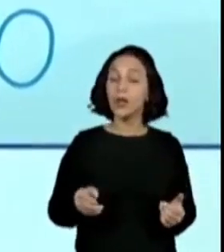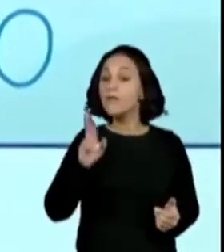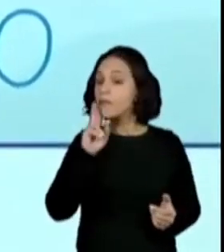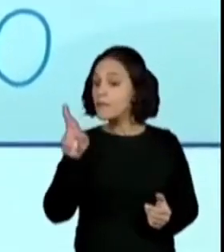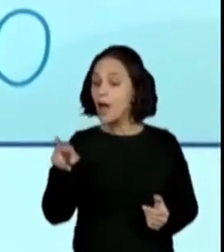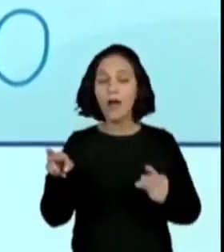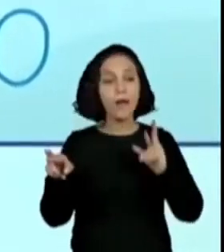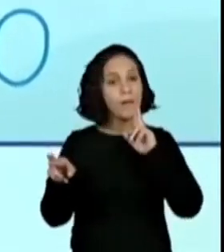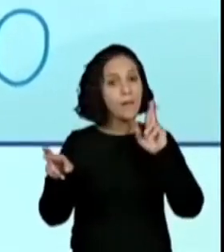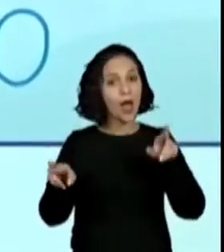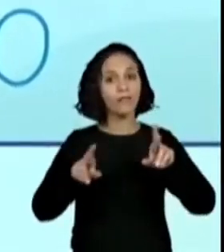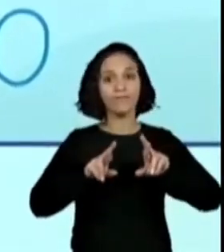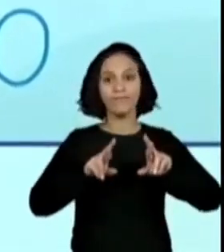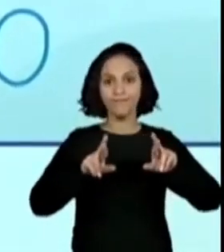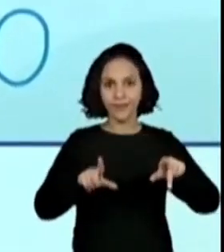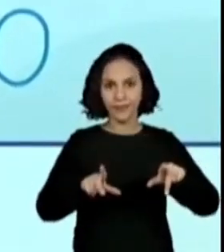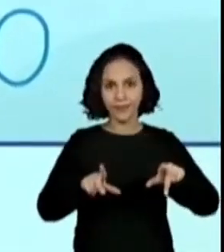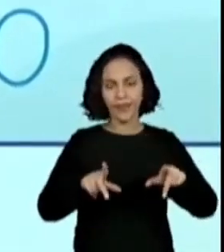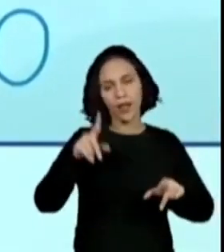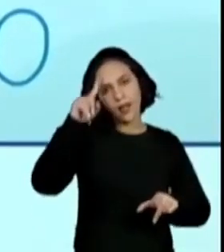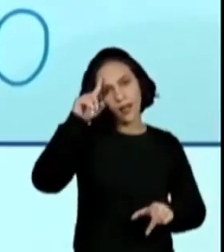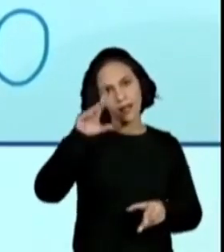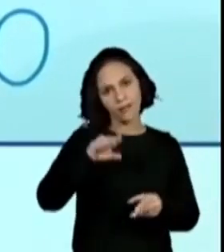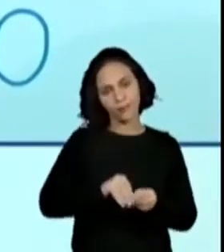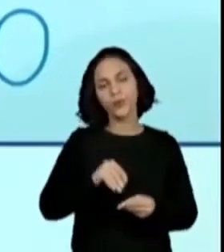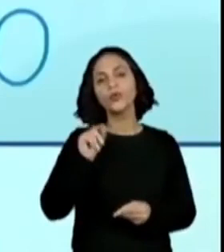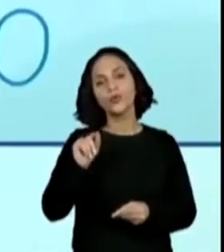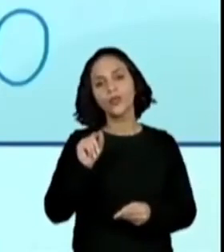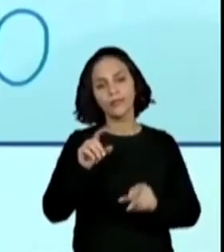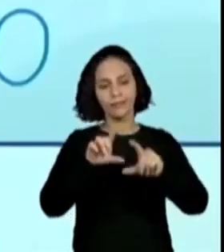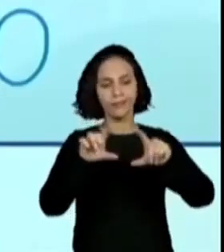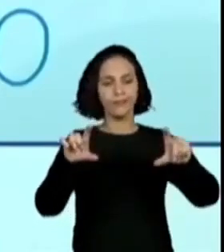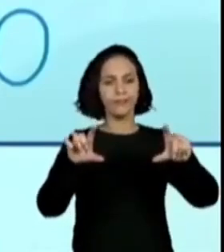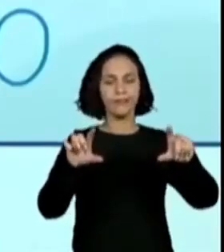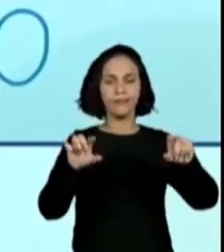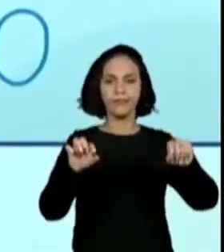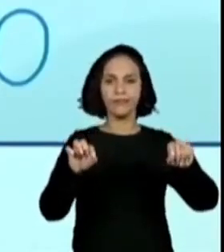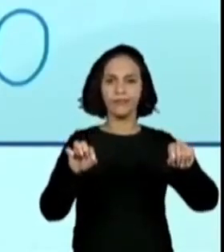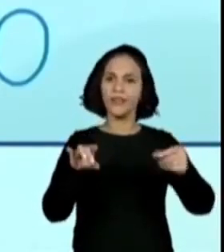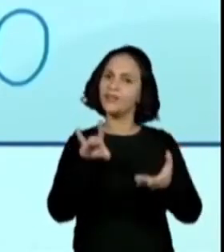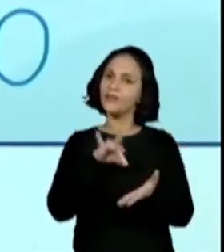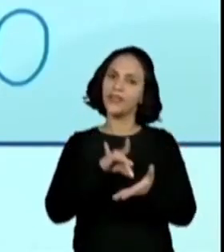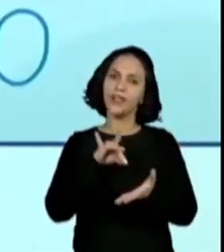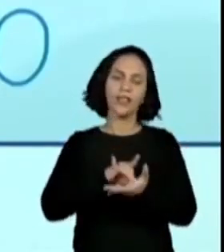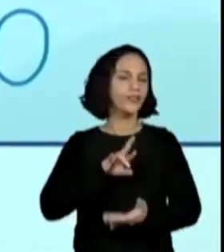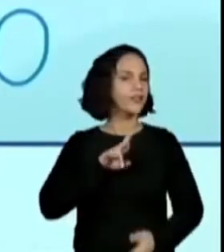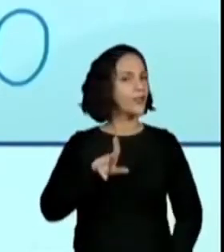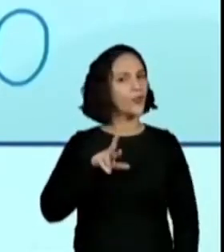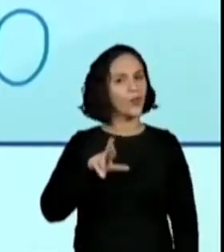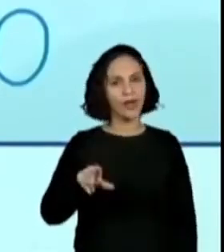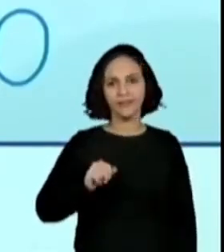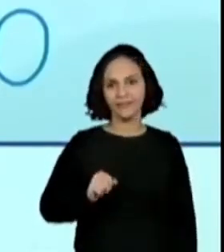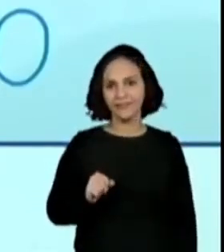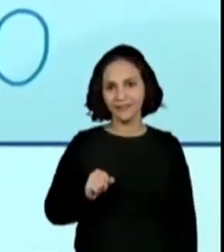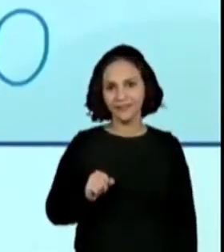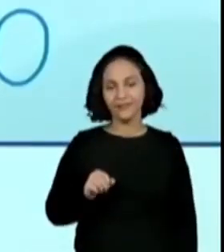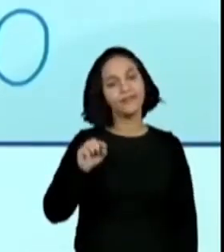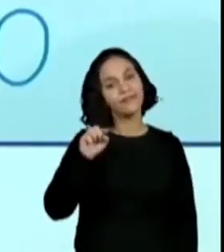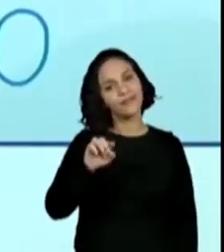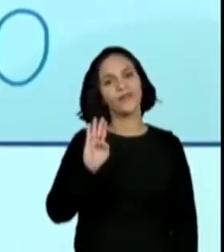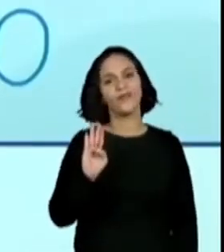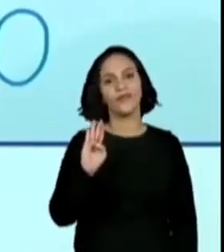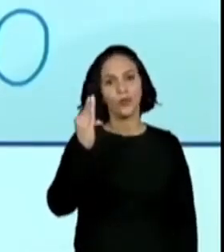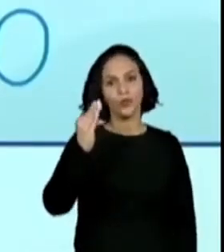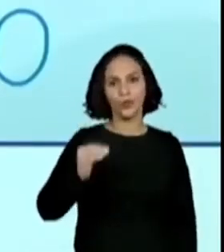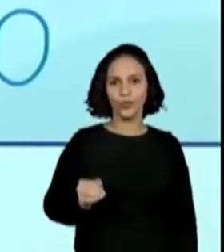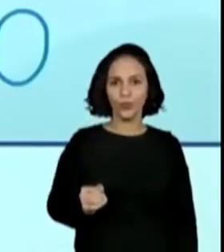resultados são diferentes essa sentença não pode ser verdadeira ela é uma